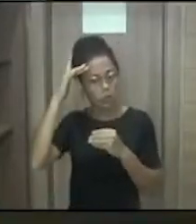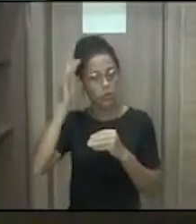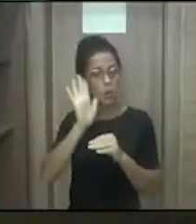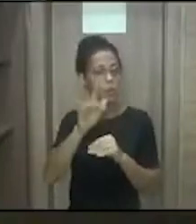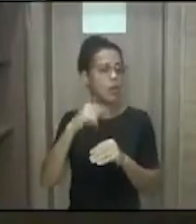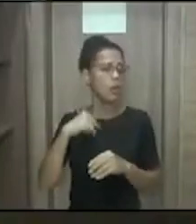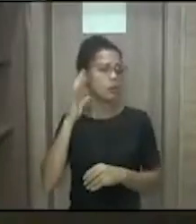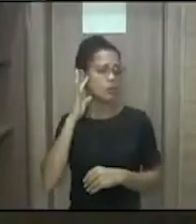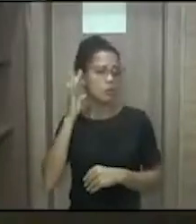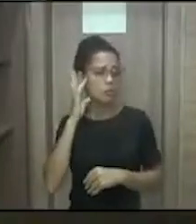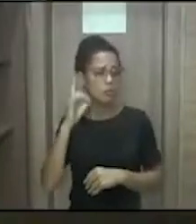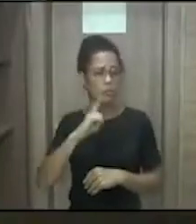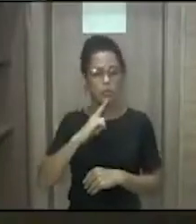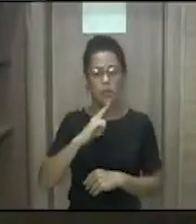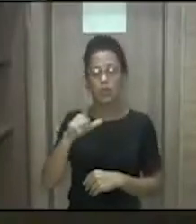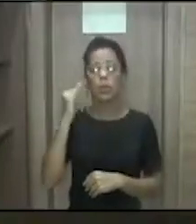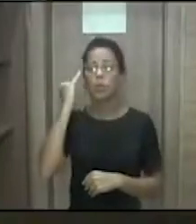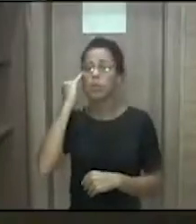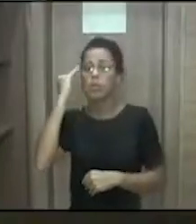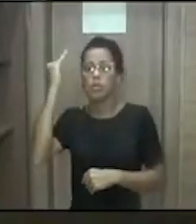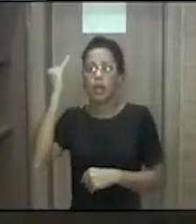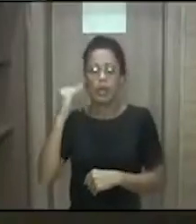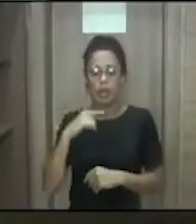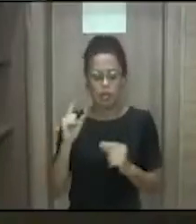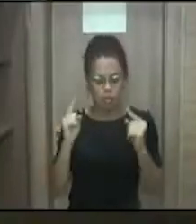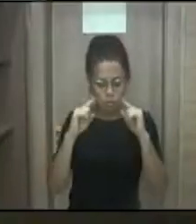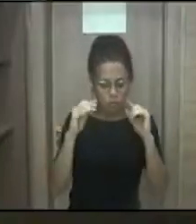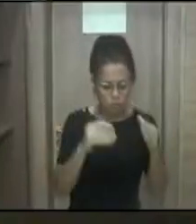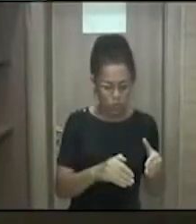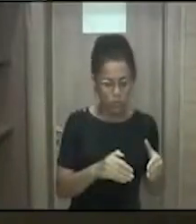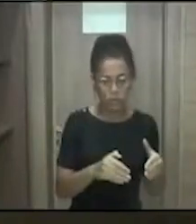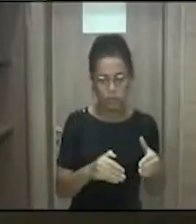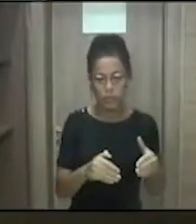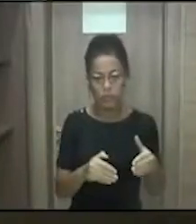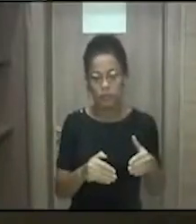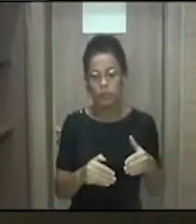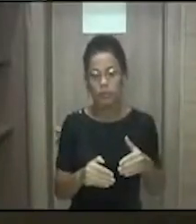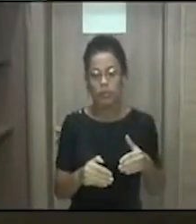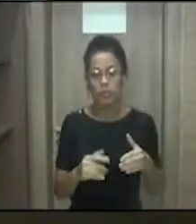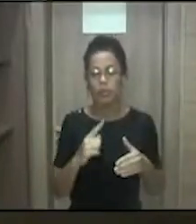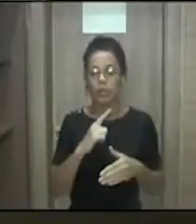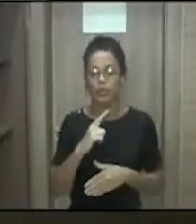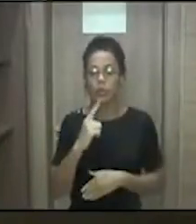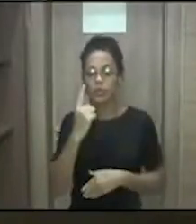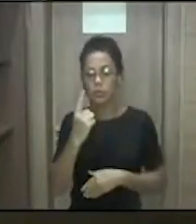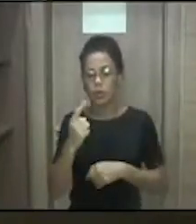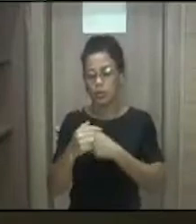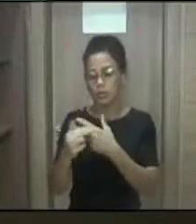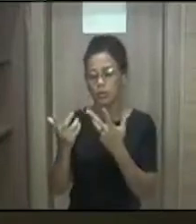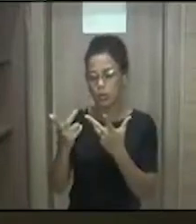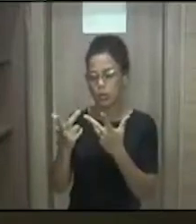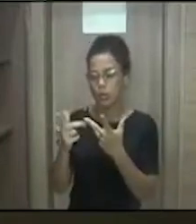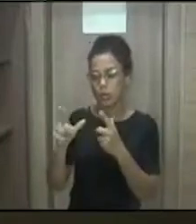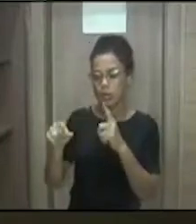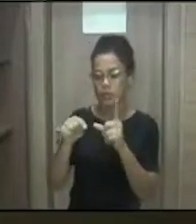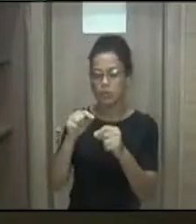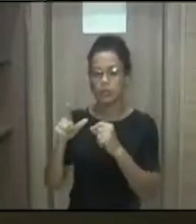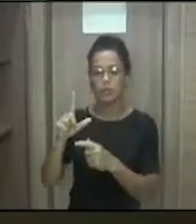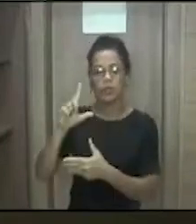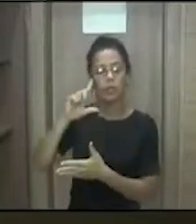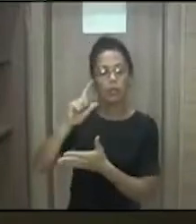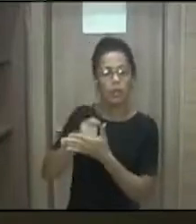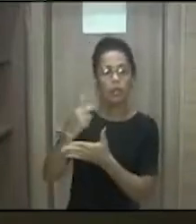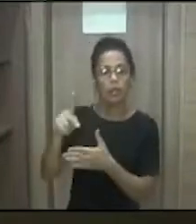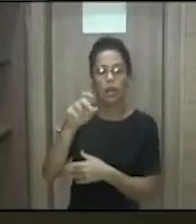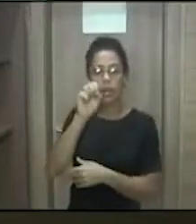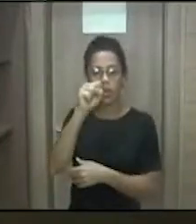ter uma ideia, né, em relação a isso. Uma coisa que eu queria destacar, que é o que a Soninha trouxe, é que assim, as